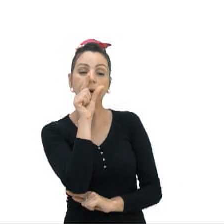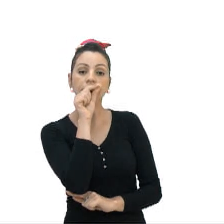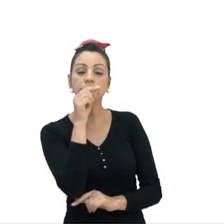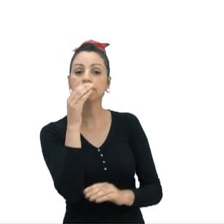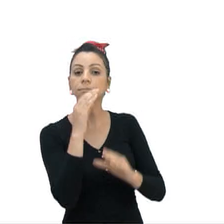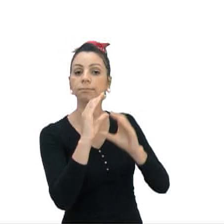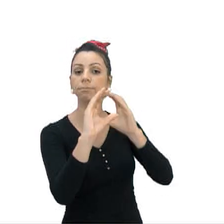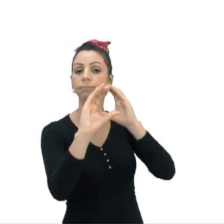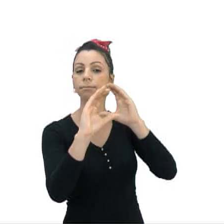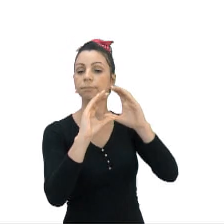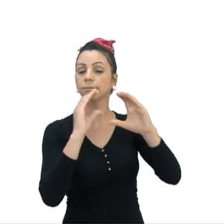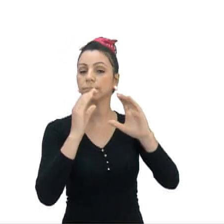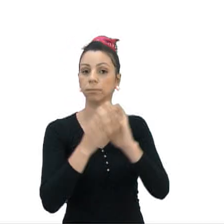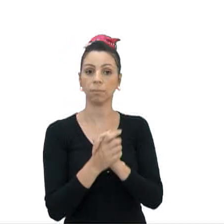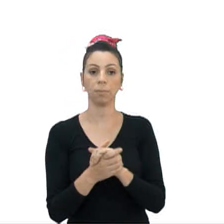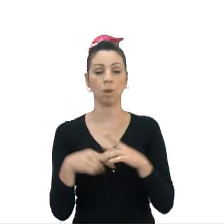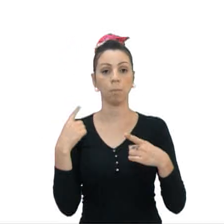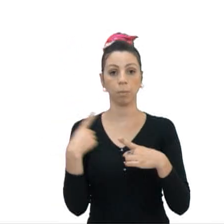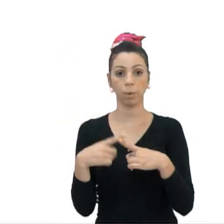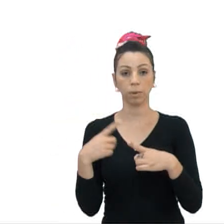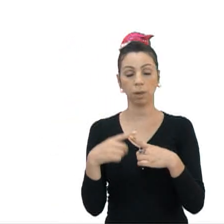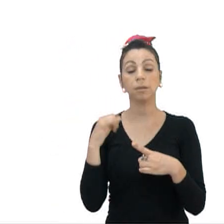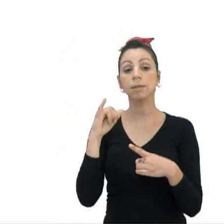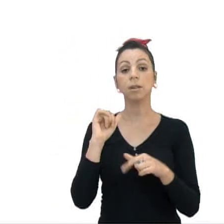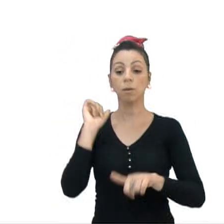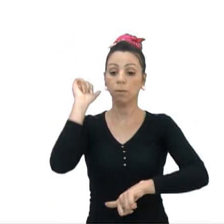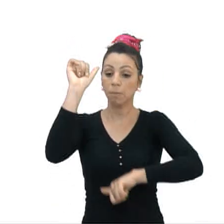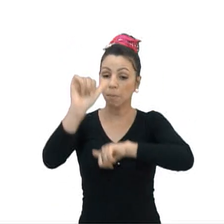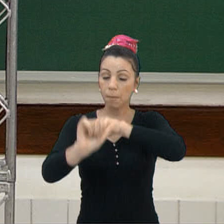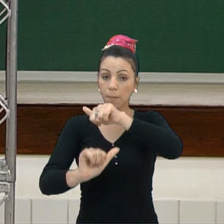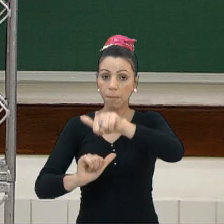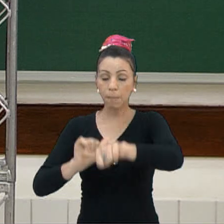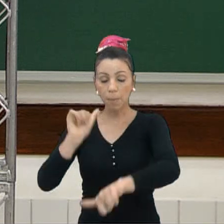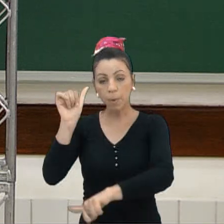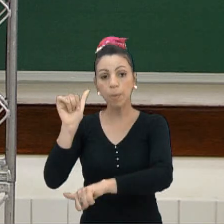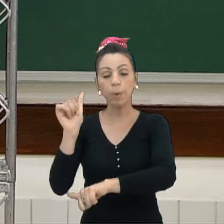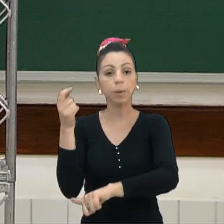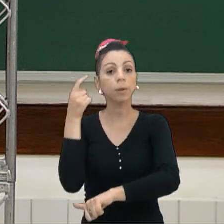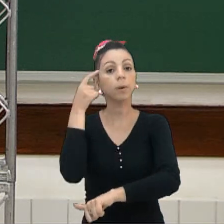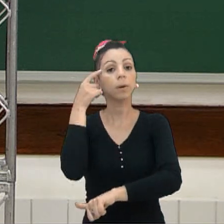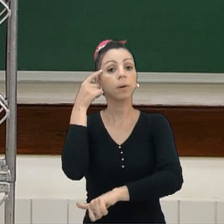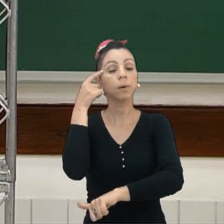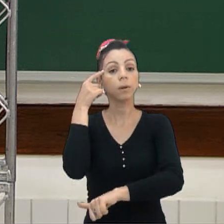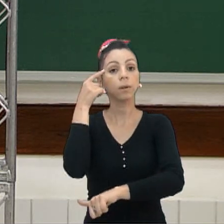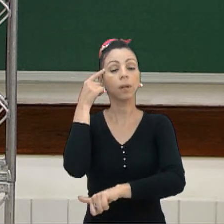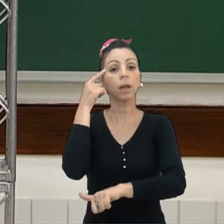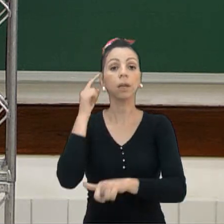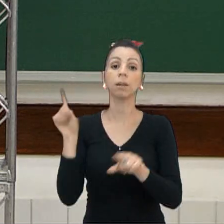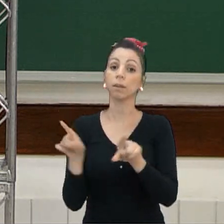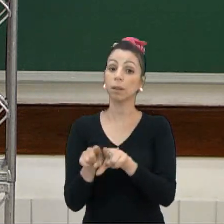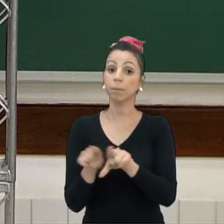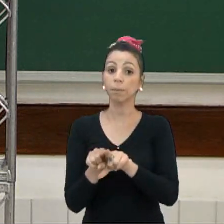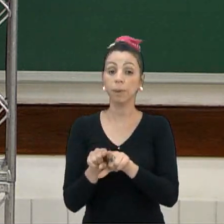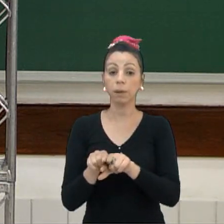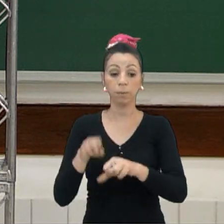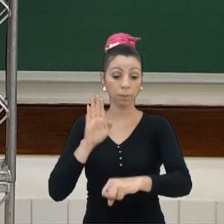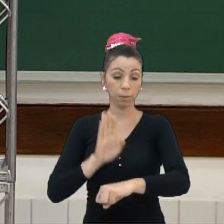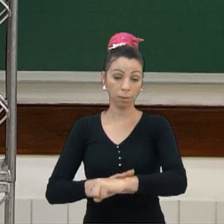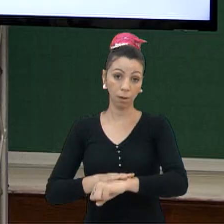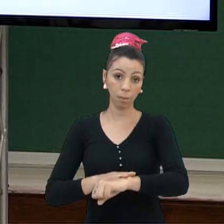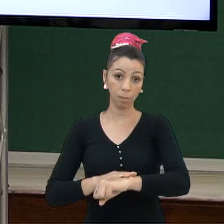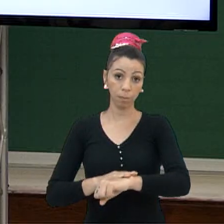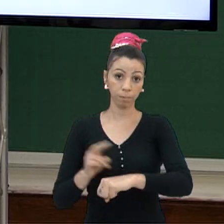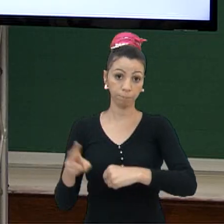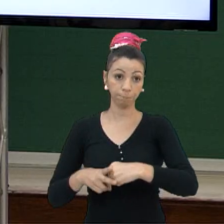acontece? Porque quando eu mudo a ideia, eu vou mudar o quê? O tempo verbal. Então, eu tenho aqui o quê?